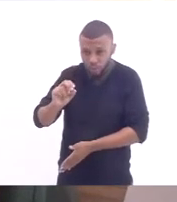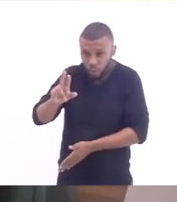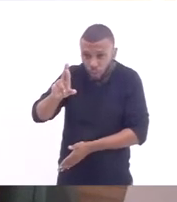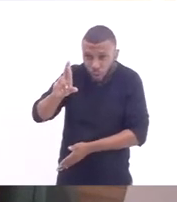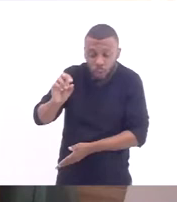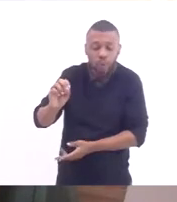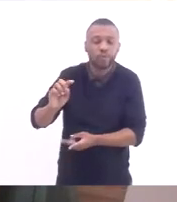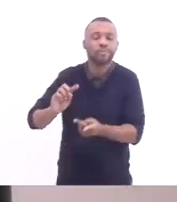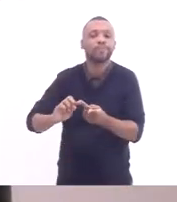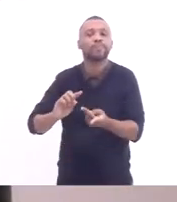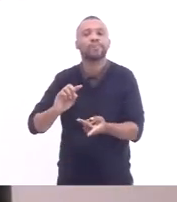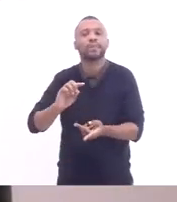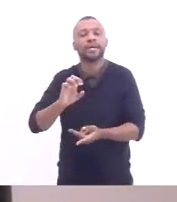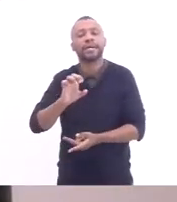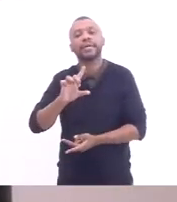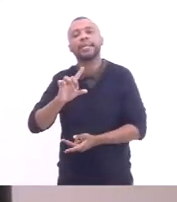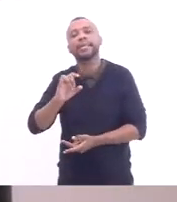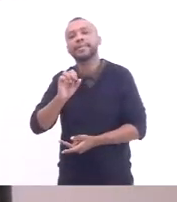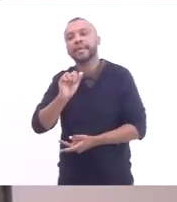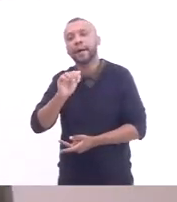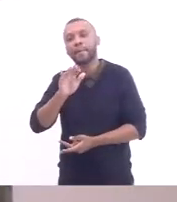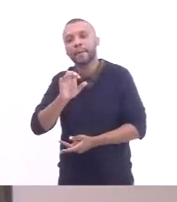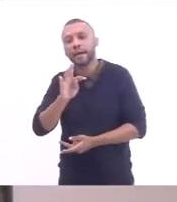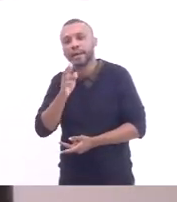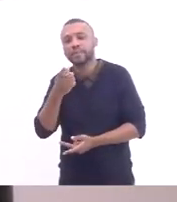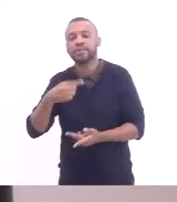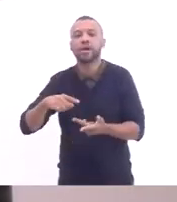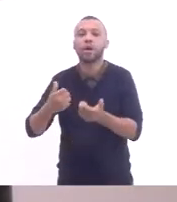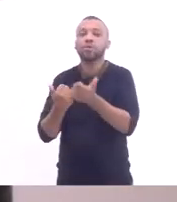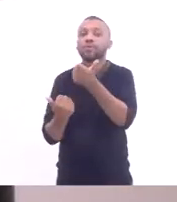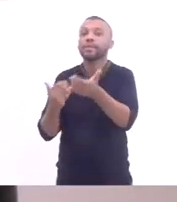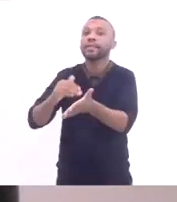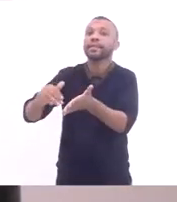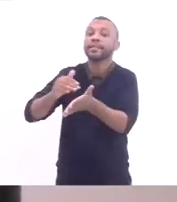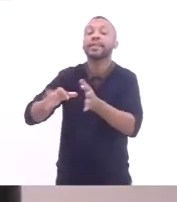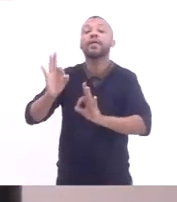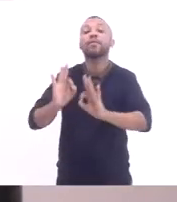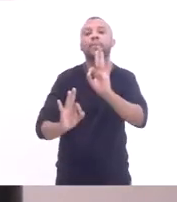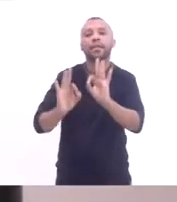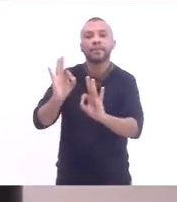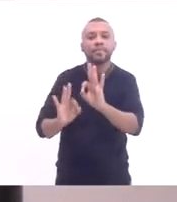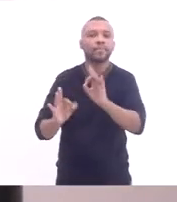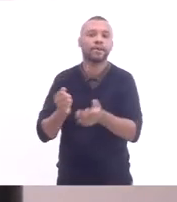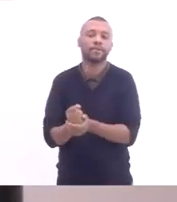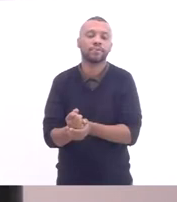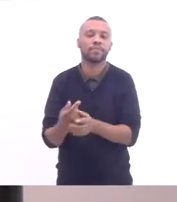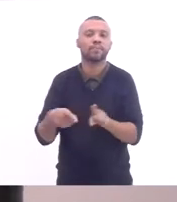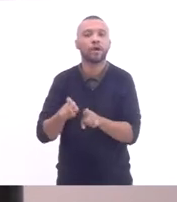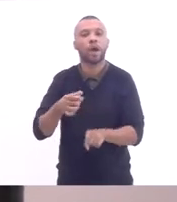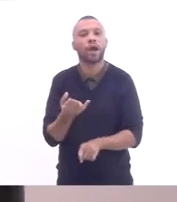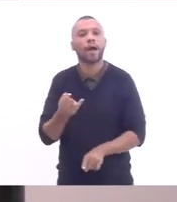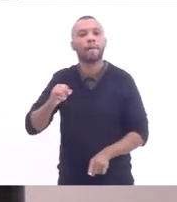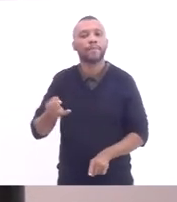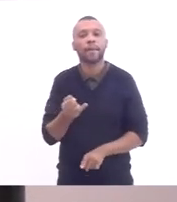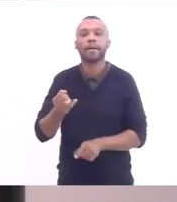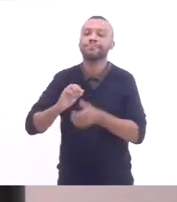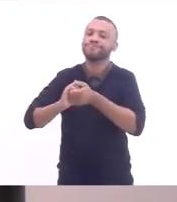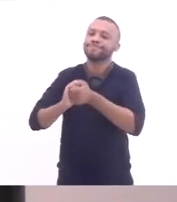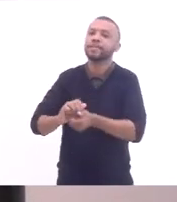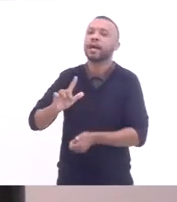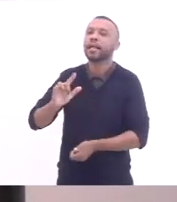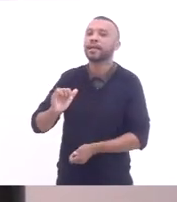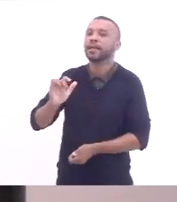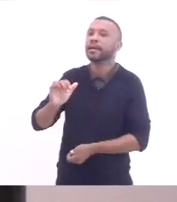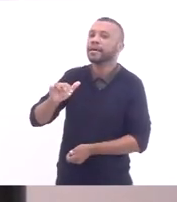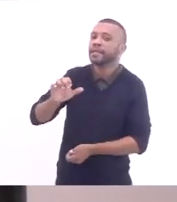Mauro, subsecretária lá no planejamento comigo. Aproveito para cumprimentar a Liliane também aqui, que é